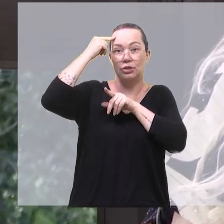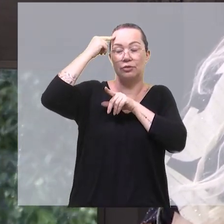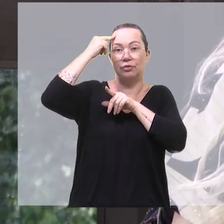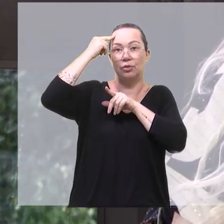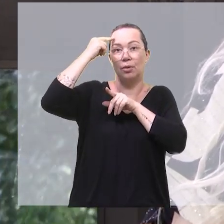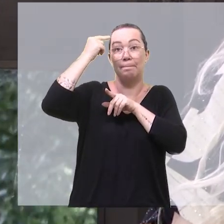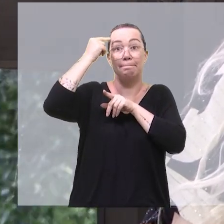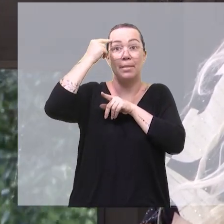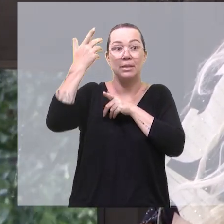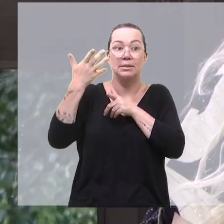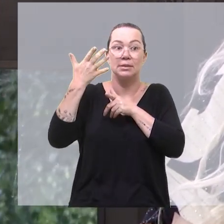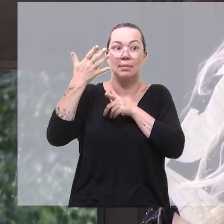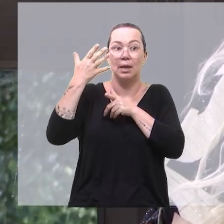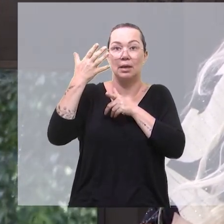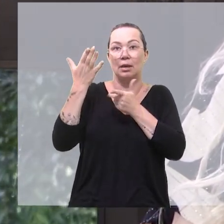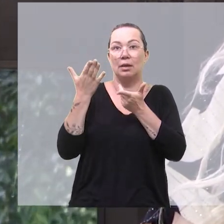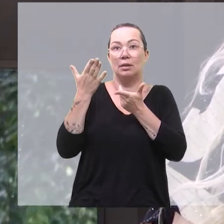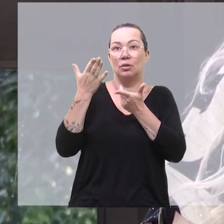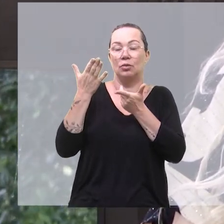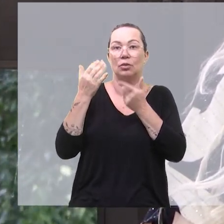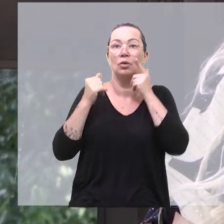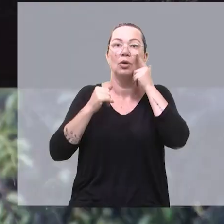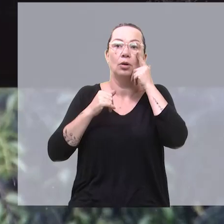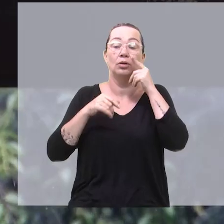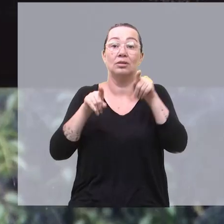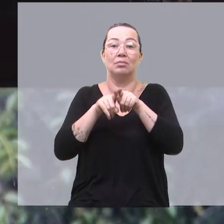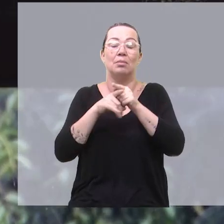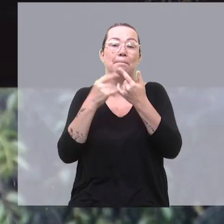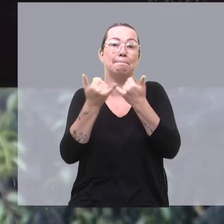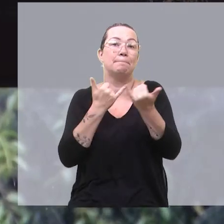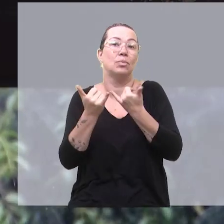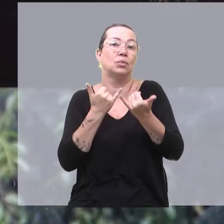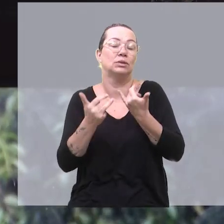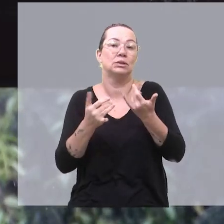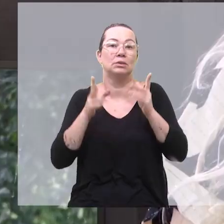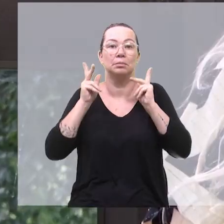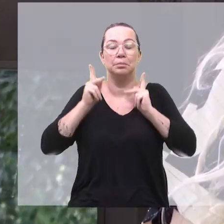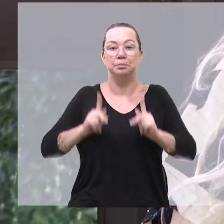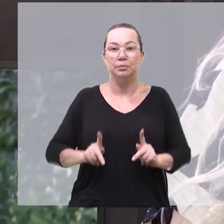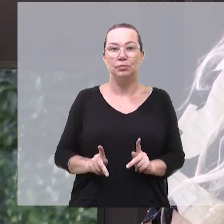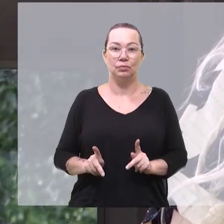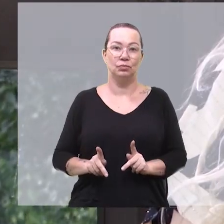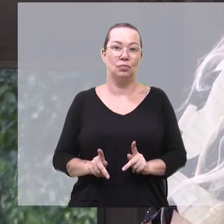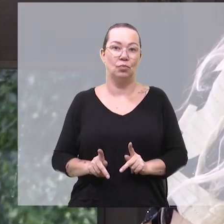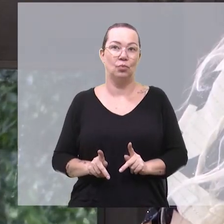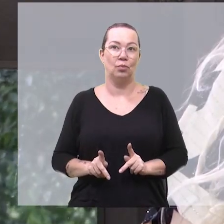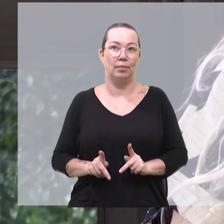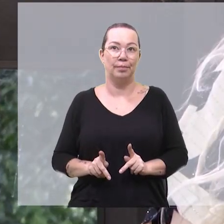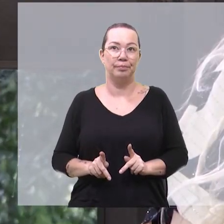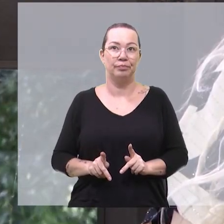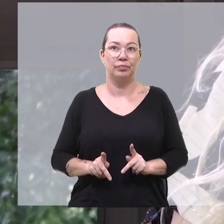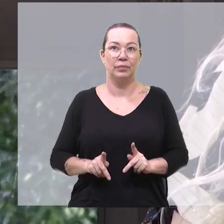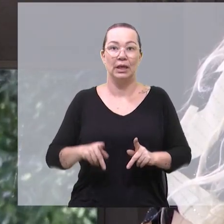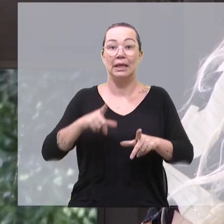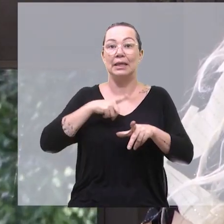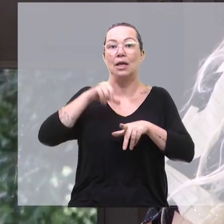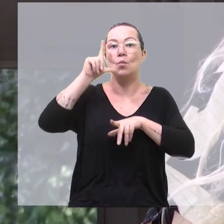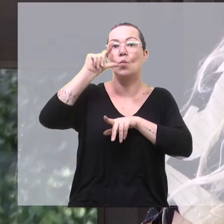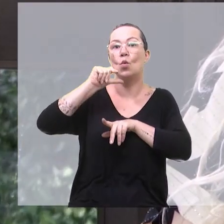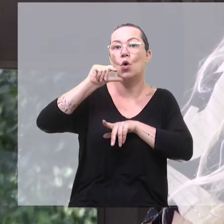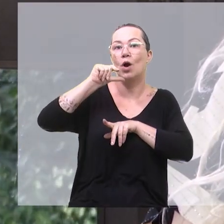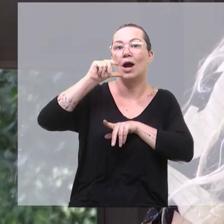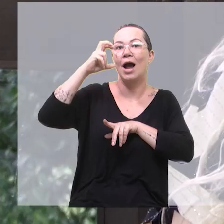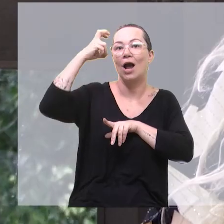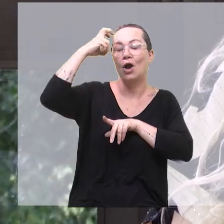E também se amplia um pouco para algumas sociais. Por exemplo, a pessoa que tem baixa